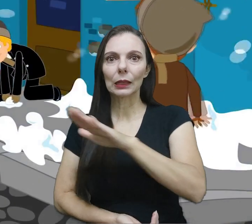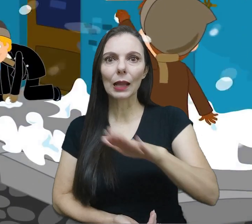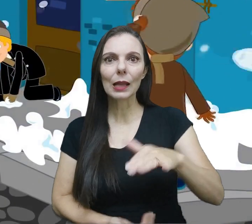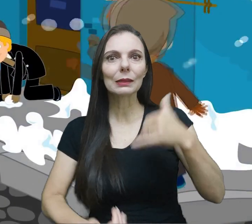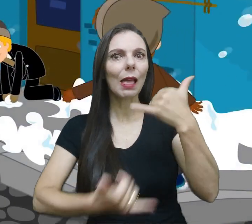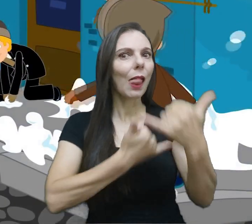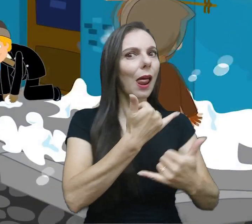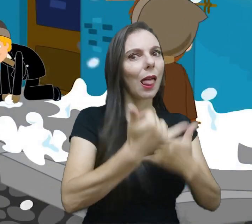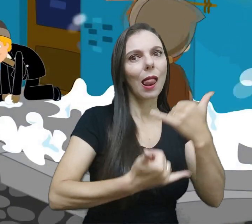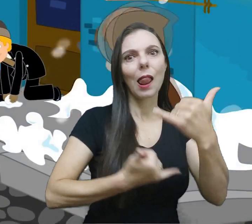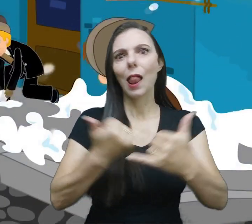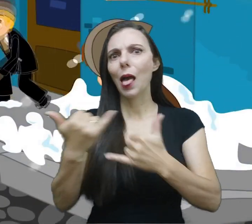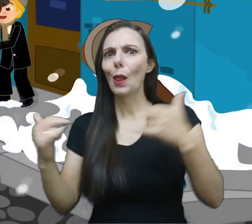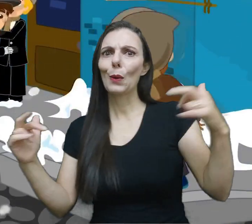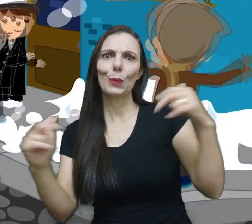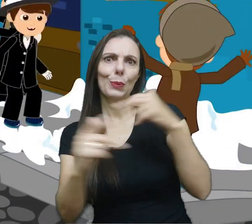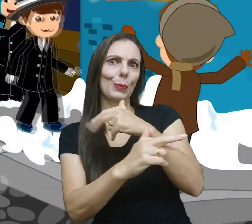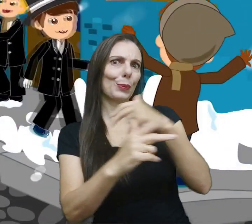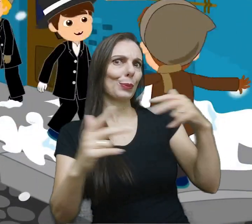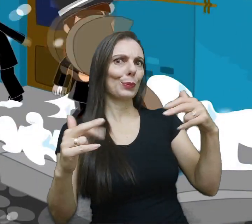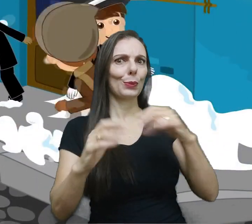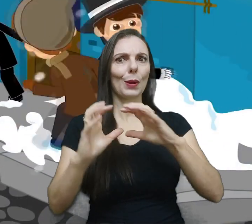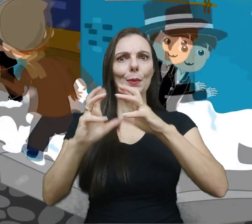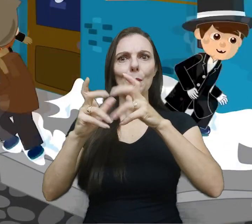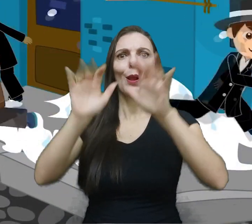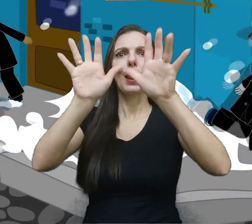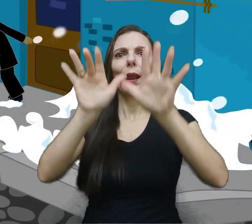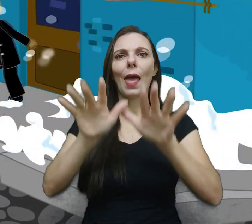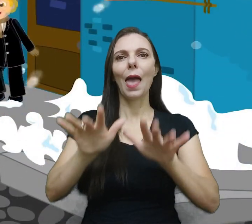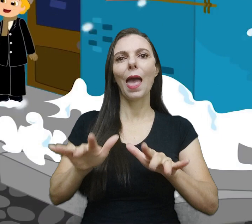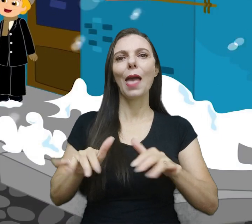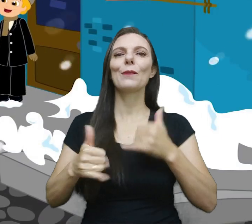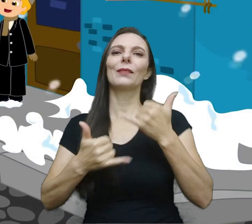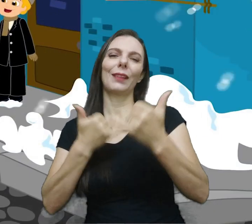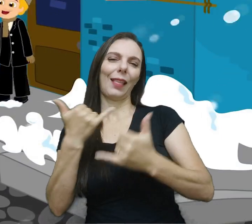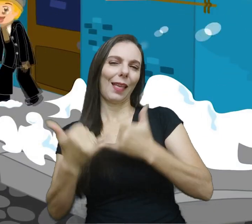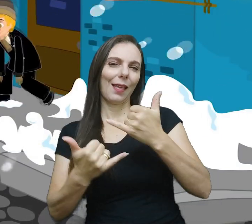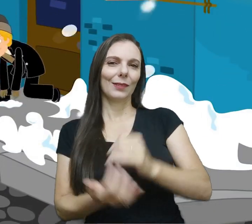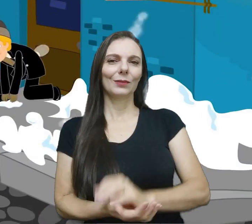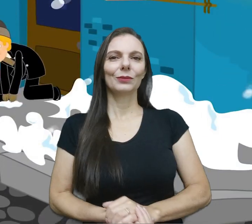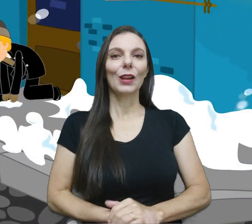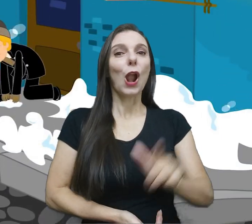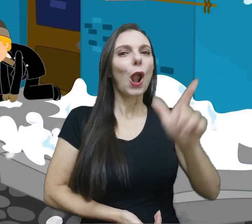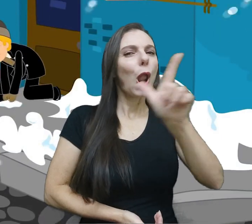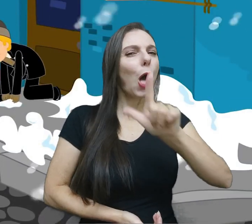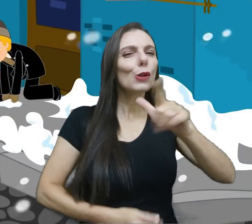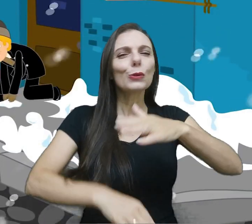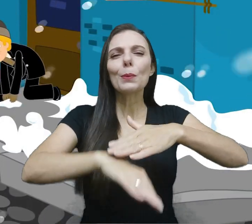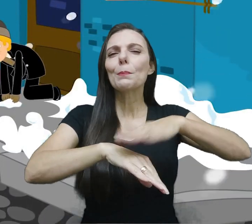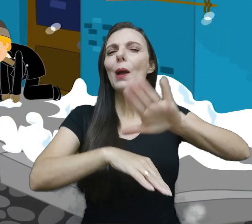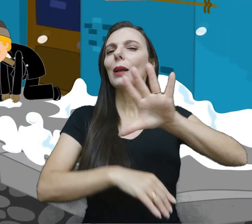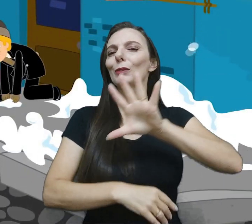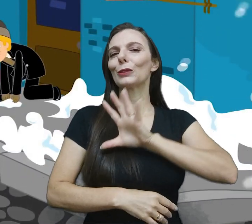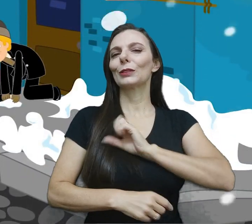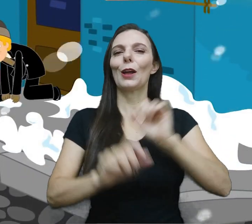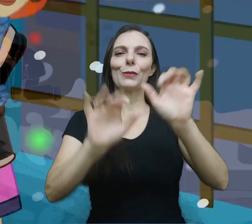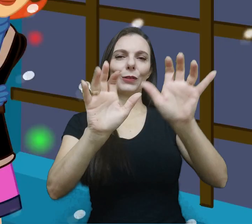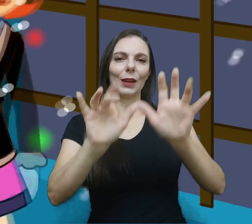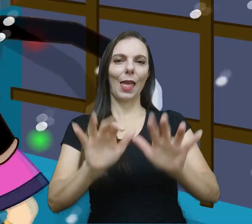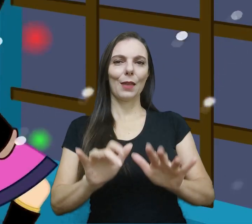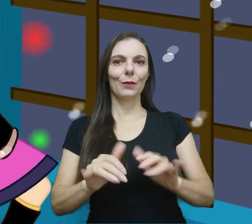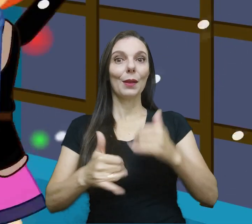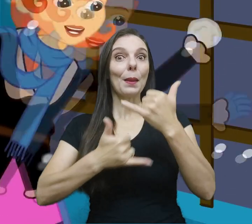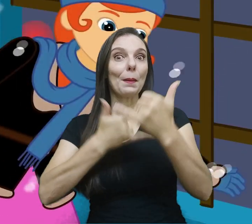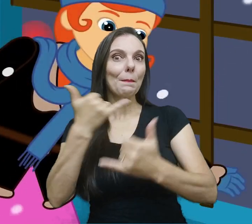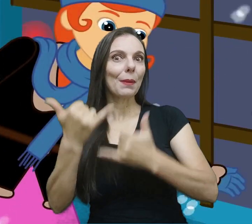As crianças estavam correndo nas ruas e jogando bolas de neve para se divertir. Claro, eles eram os que mais